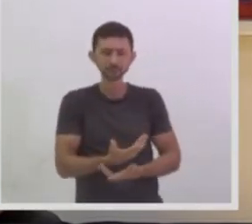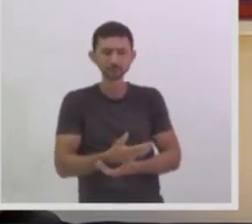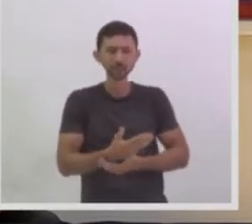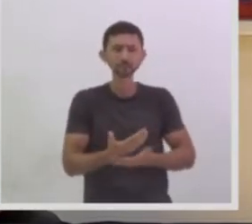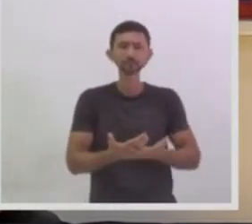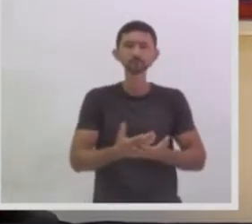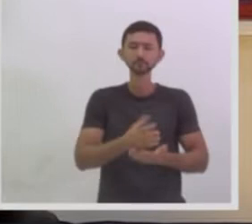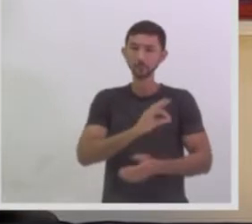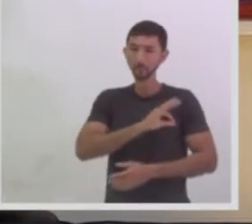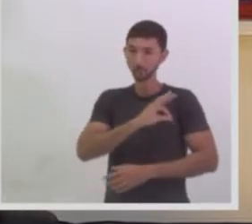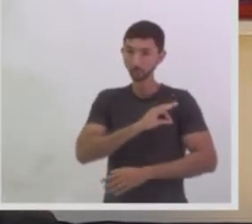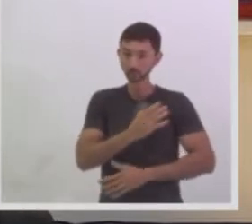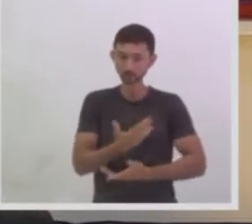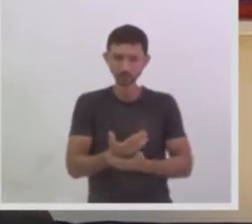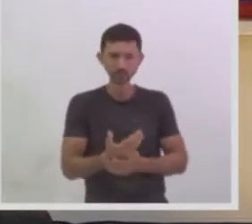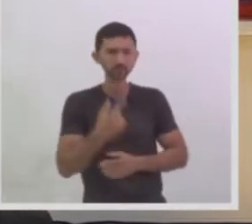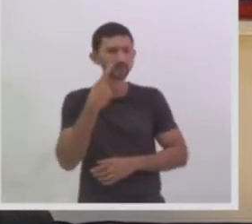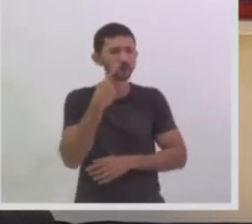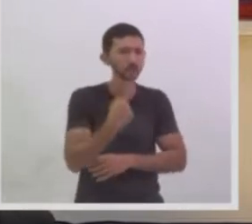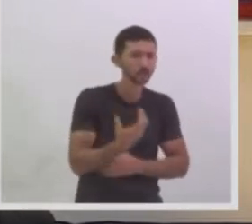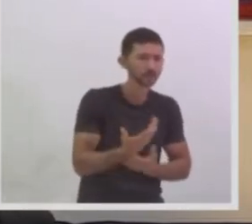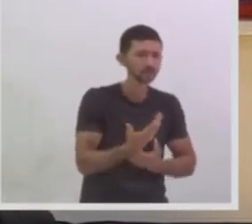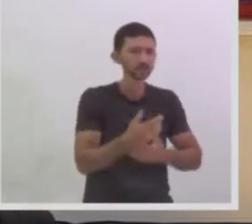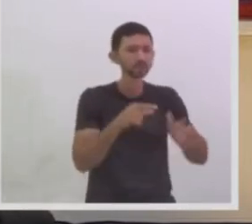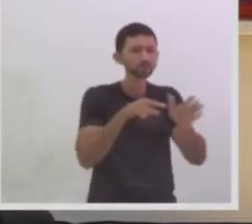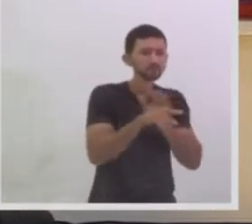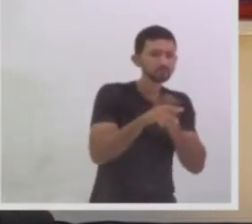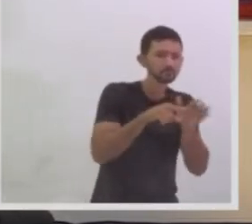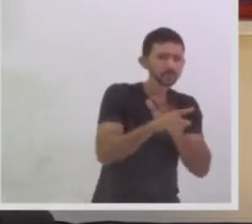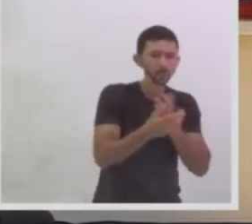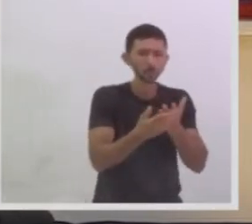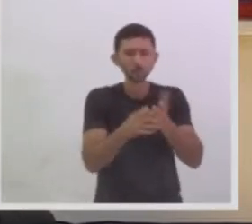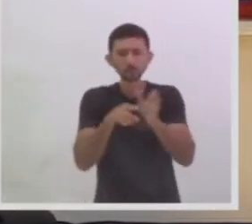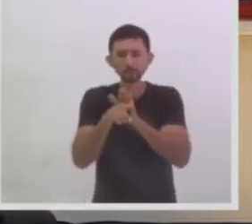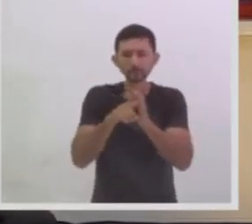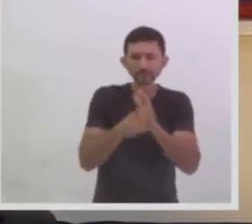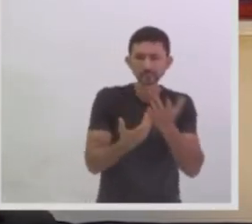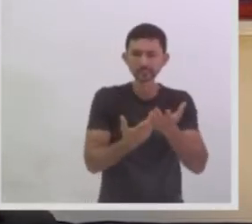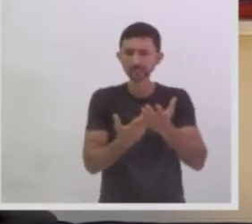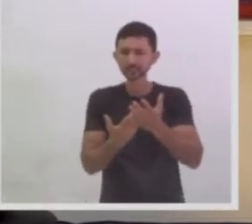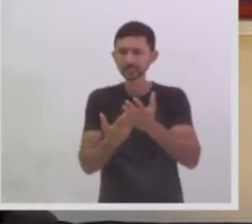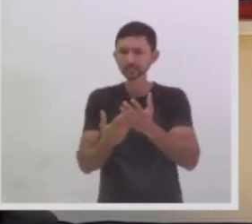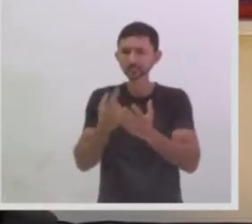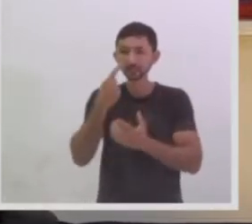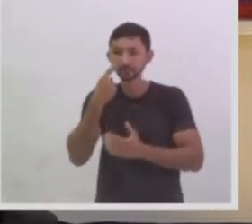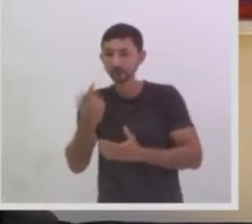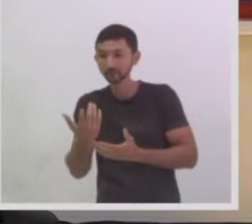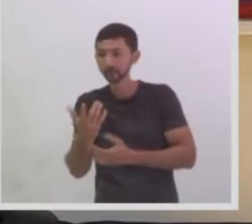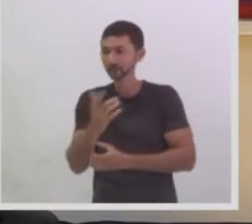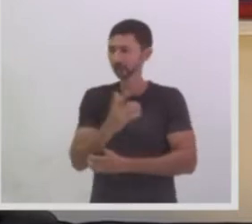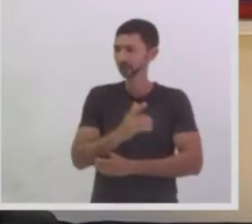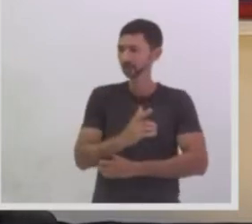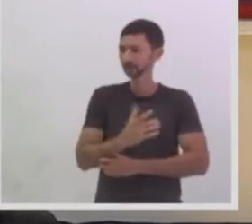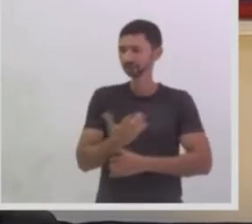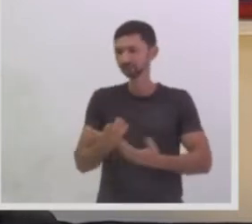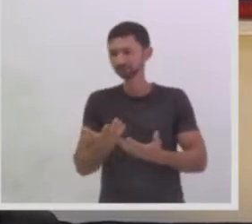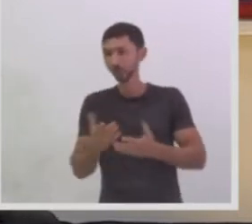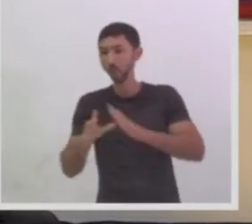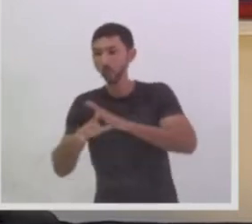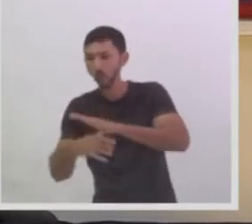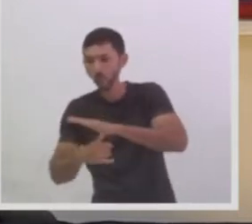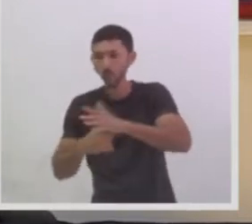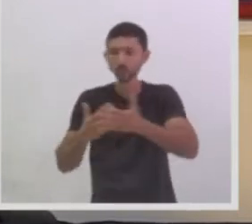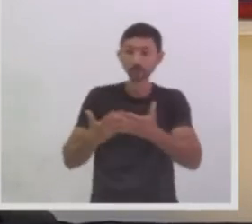é responsável por determinar se aconteceu um crime ou algum caso. E para isso, ele vai atrás